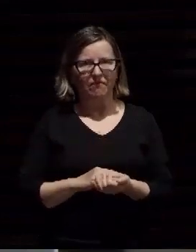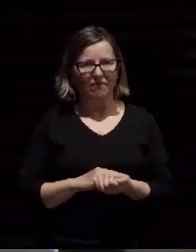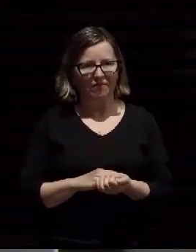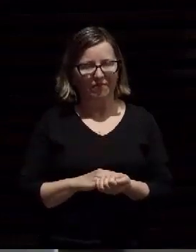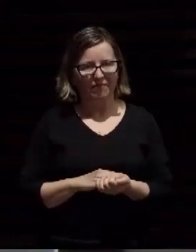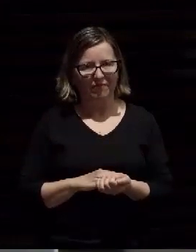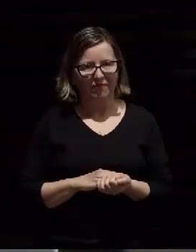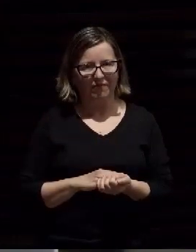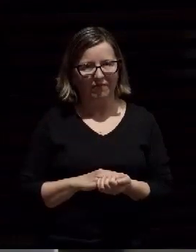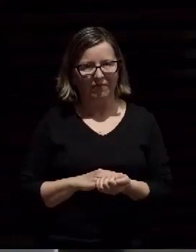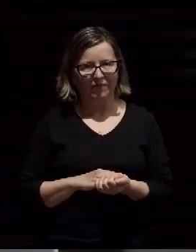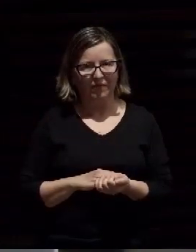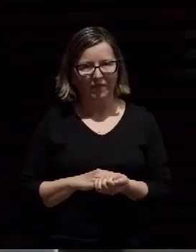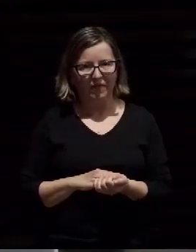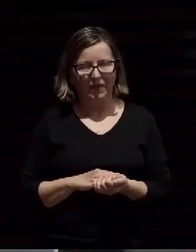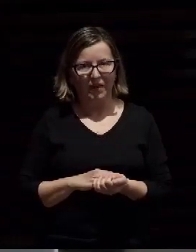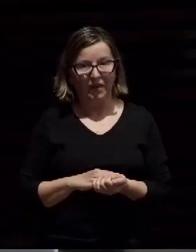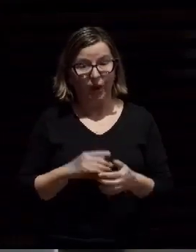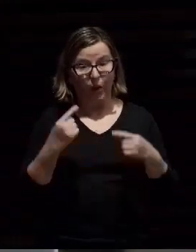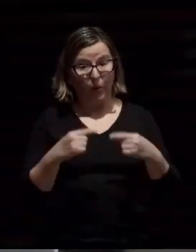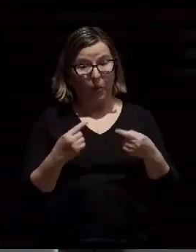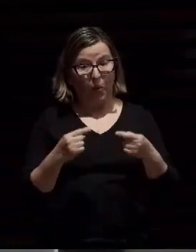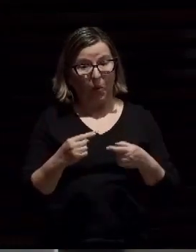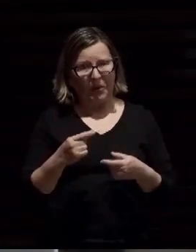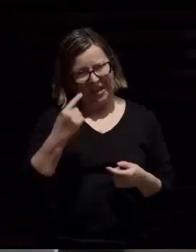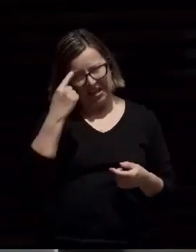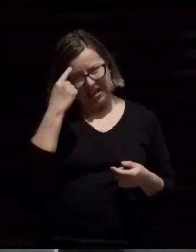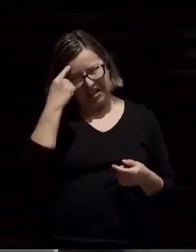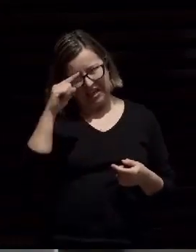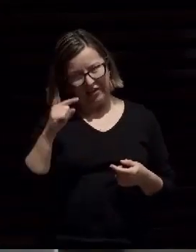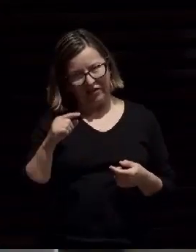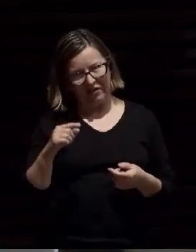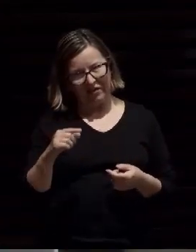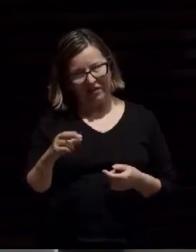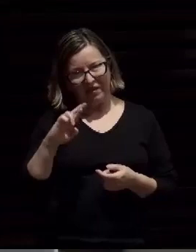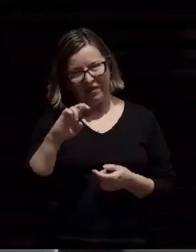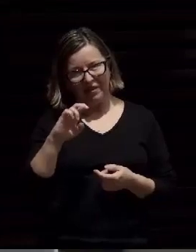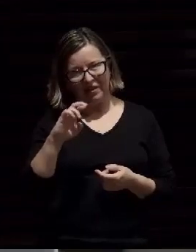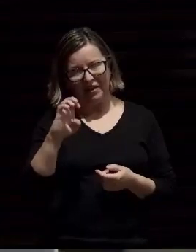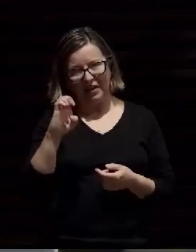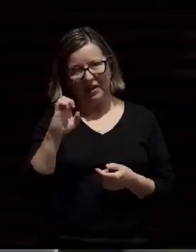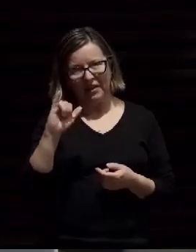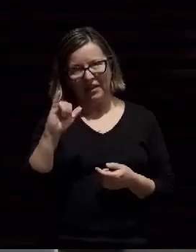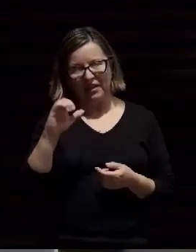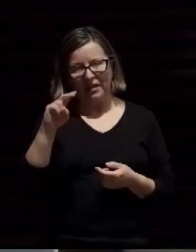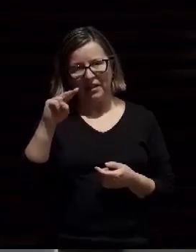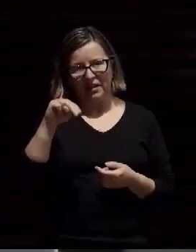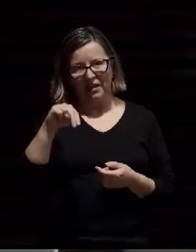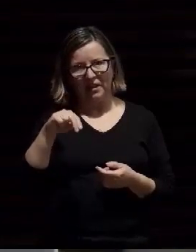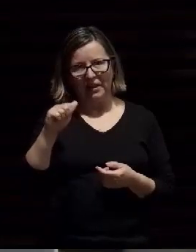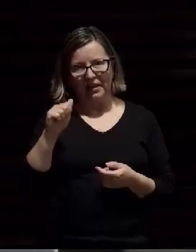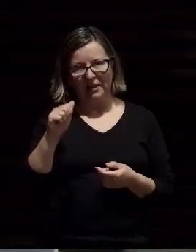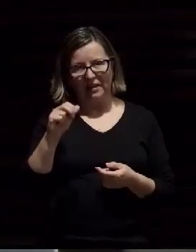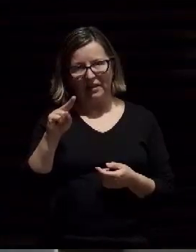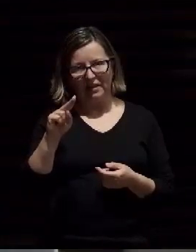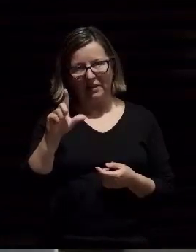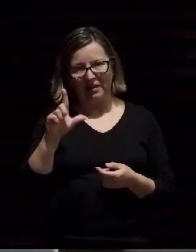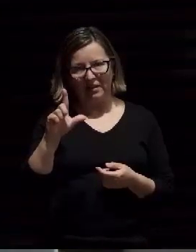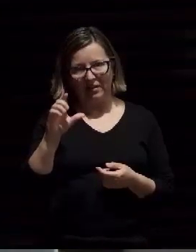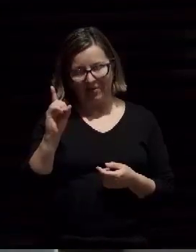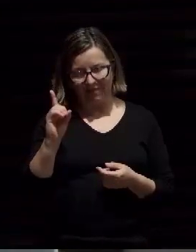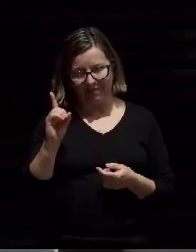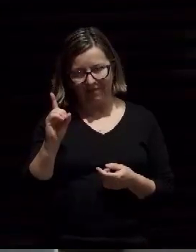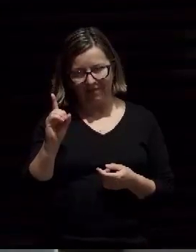combatendo as ideias de Hegel, que criou a síntese,